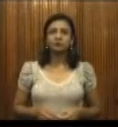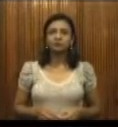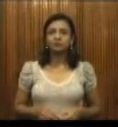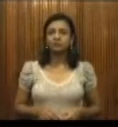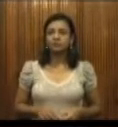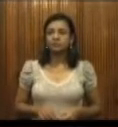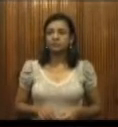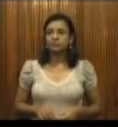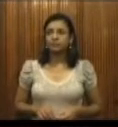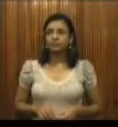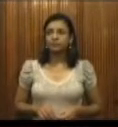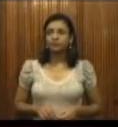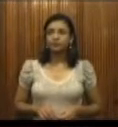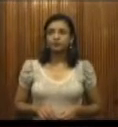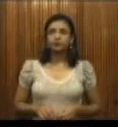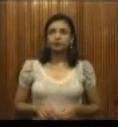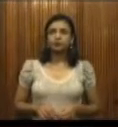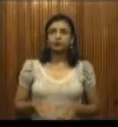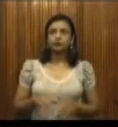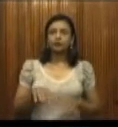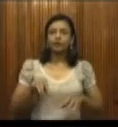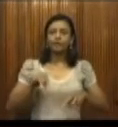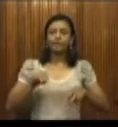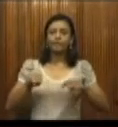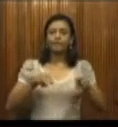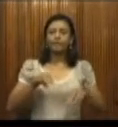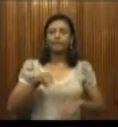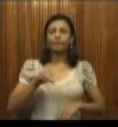Evangelho de Marcos, capítulo 10.